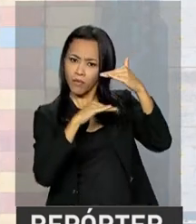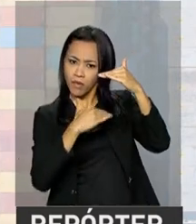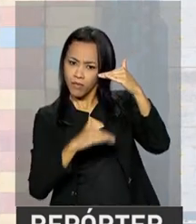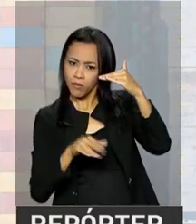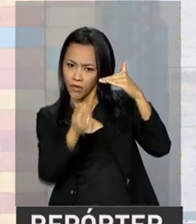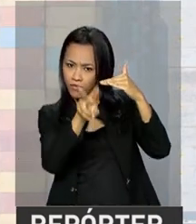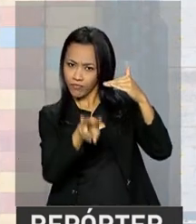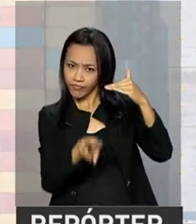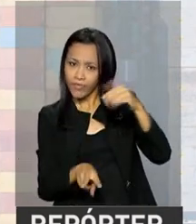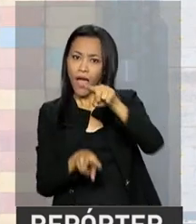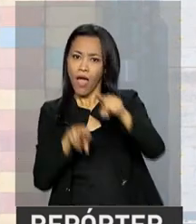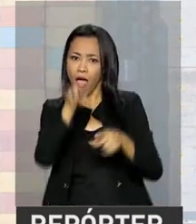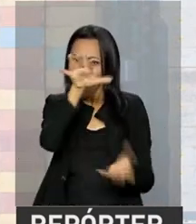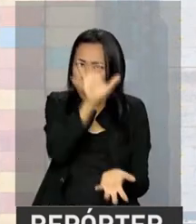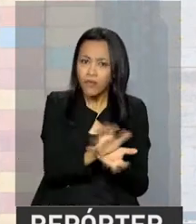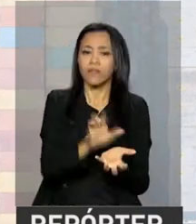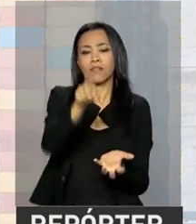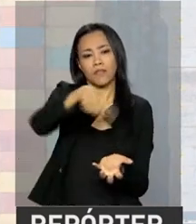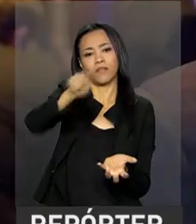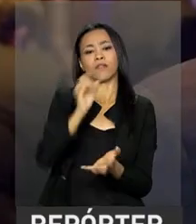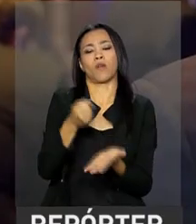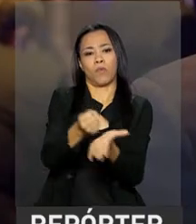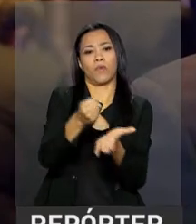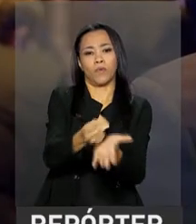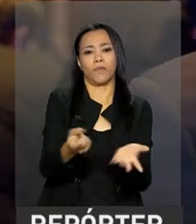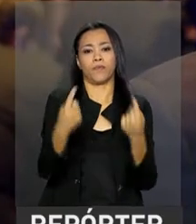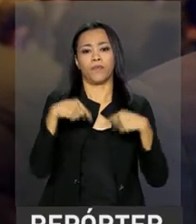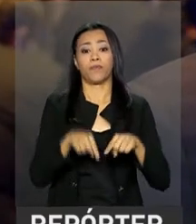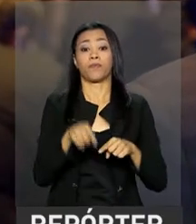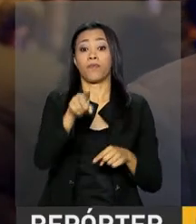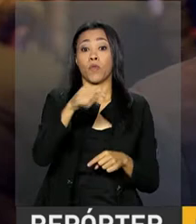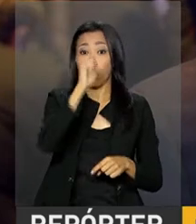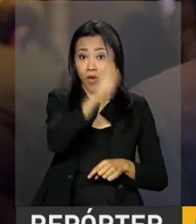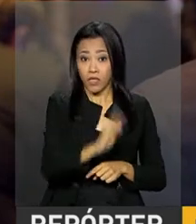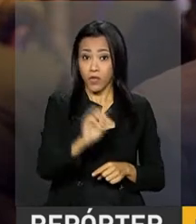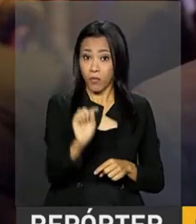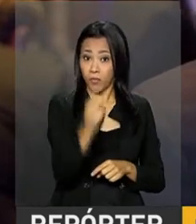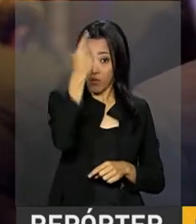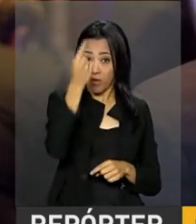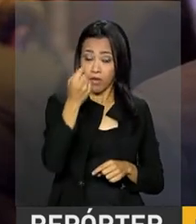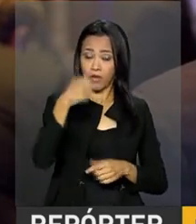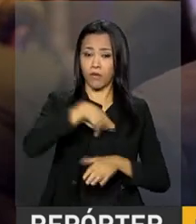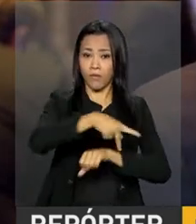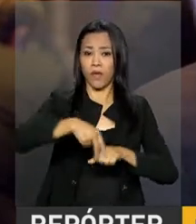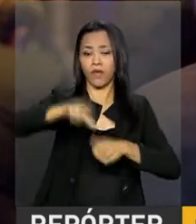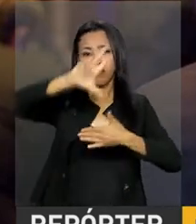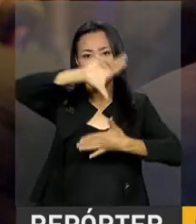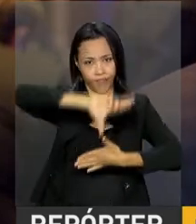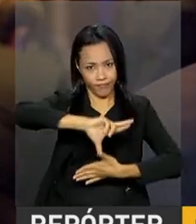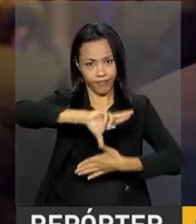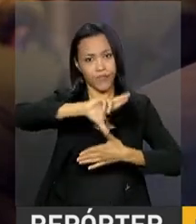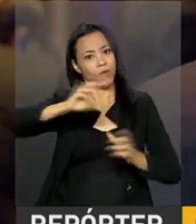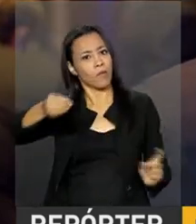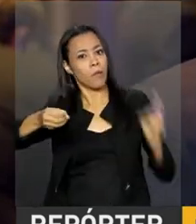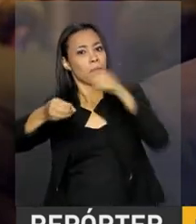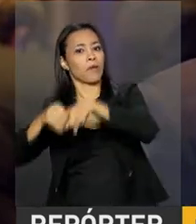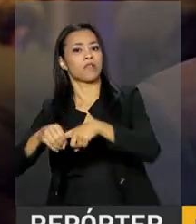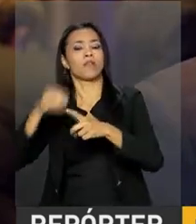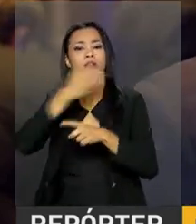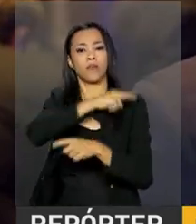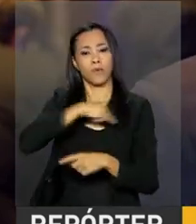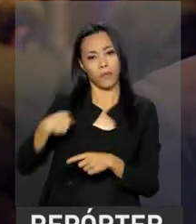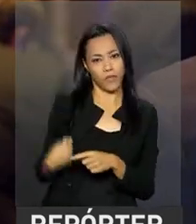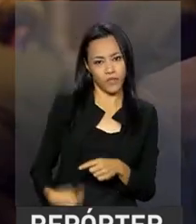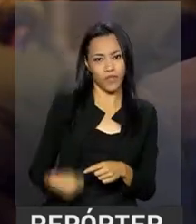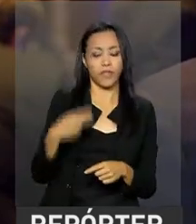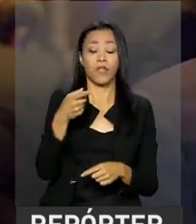serviços digitais e outros setores o brasil é o primeiro país da américa latina tem uma parceria dessa com a china a previsão é